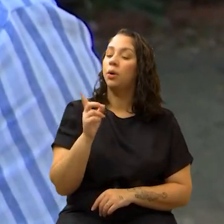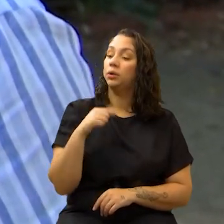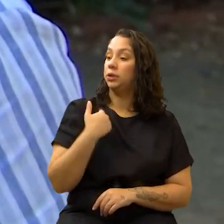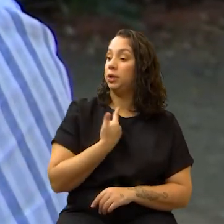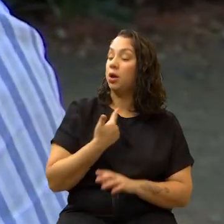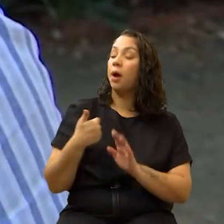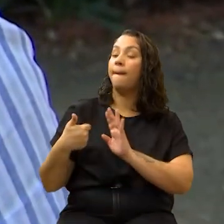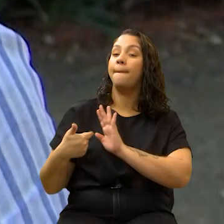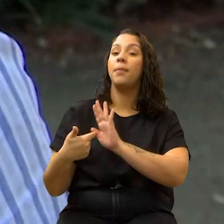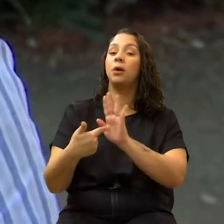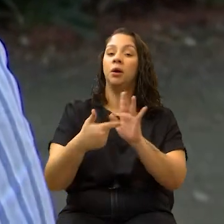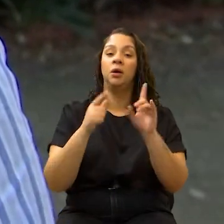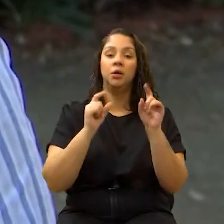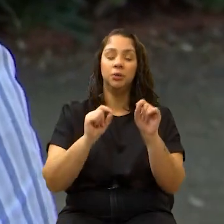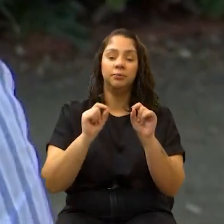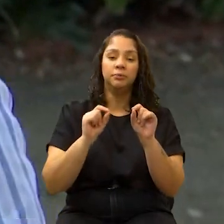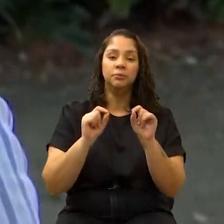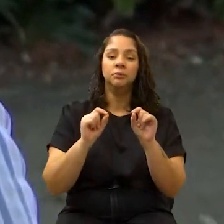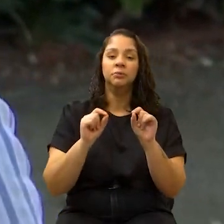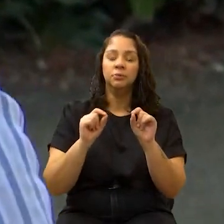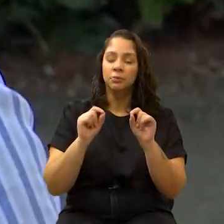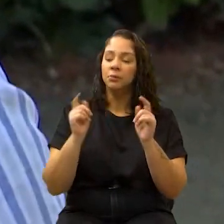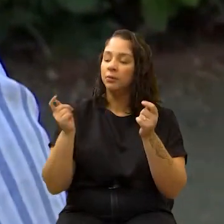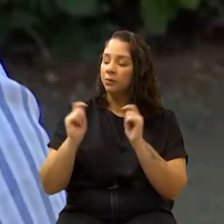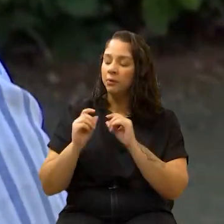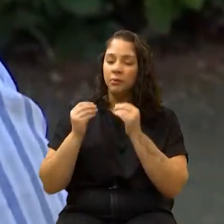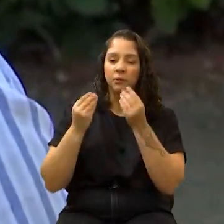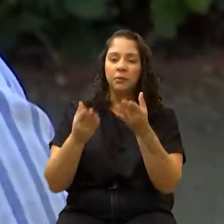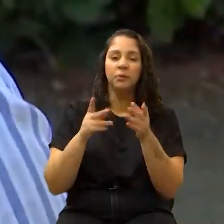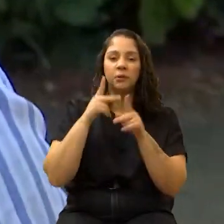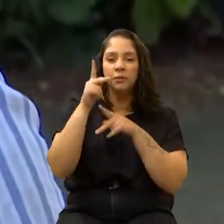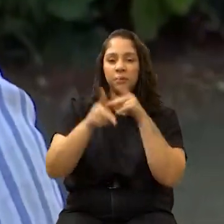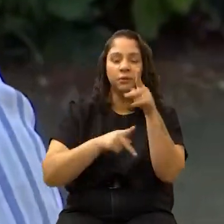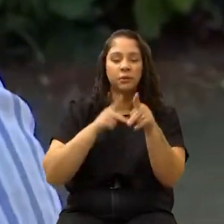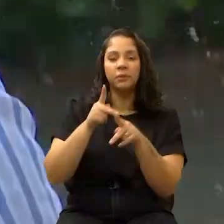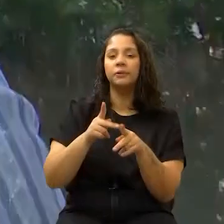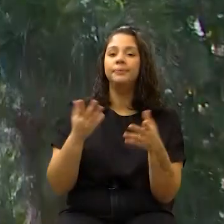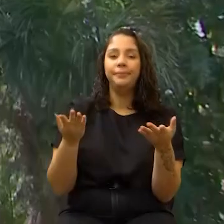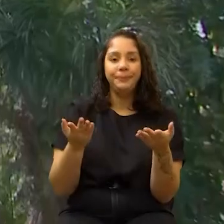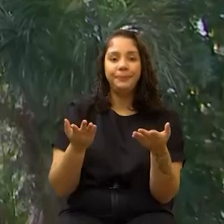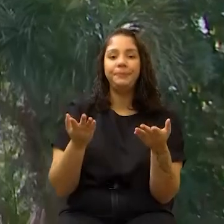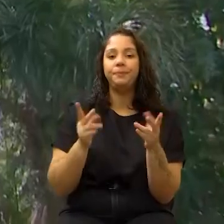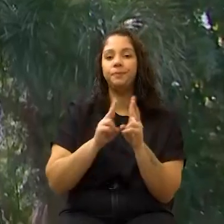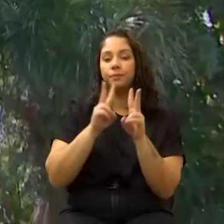que nós estamos tendo para mostrar o que nós podemos oferecer para a